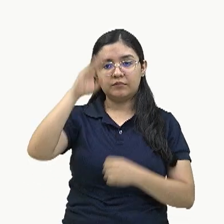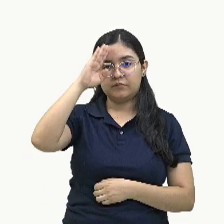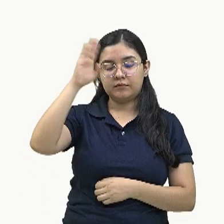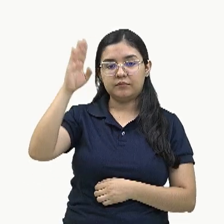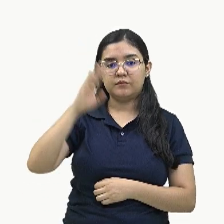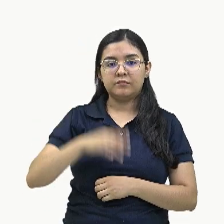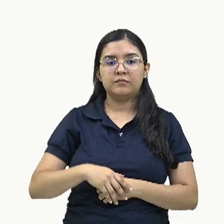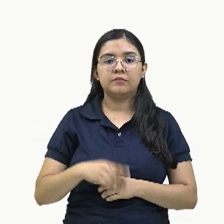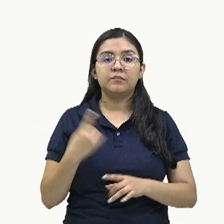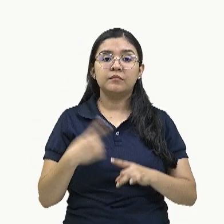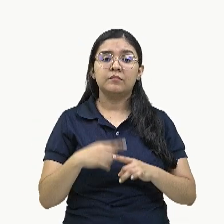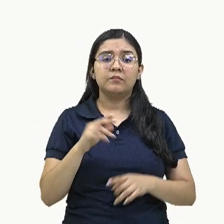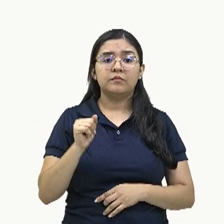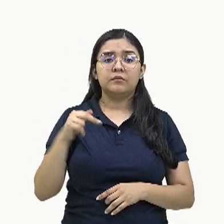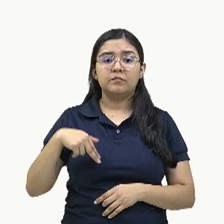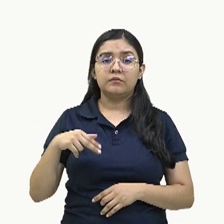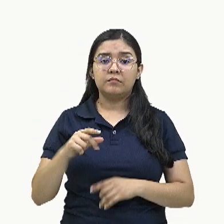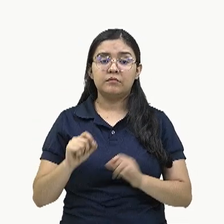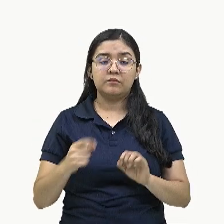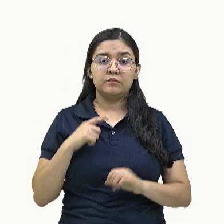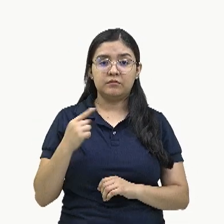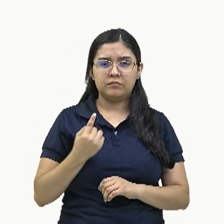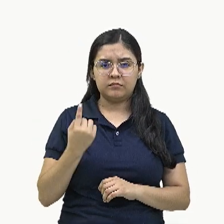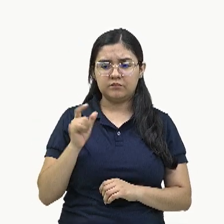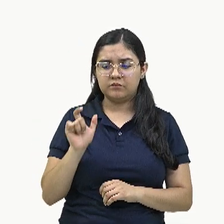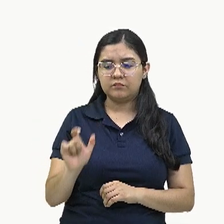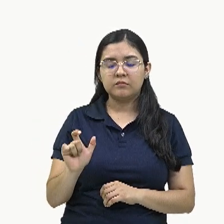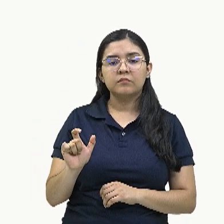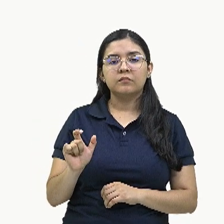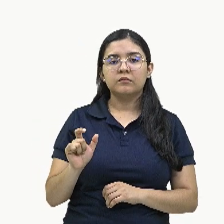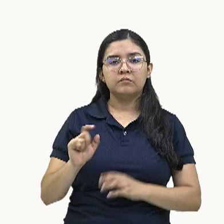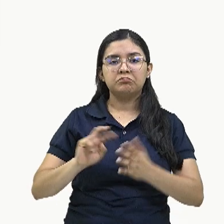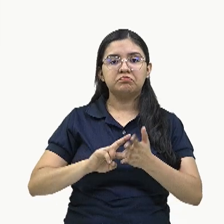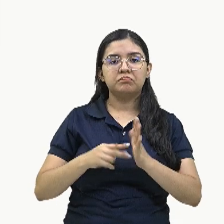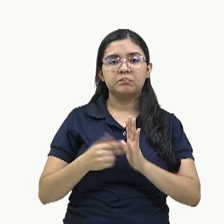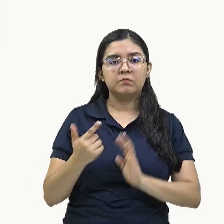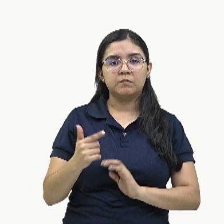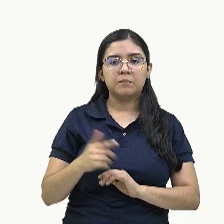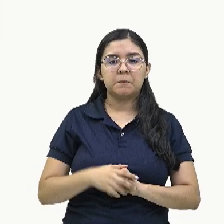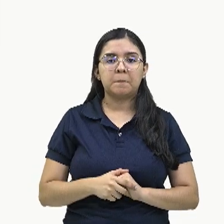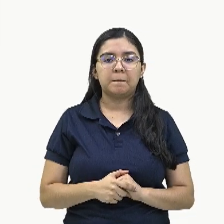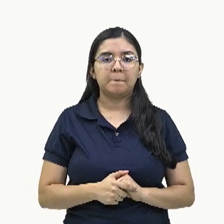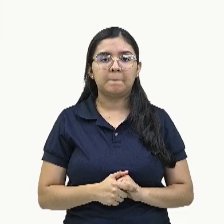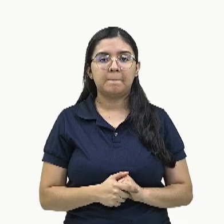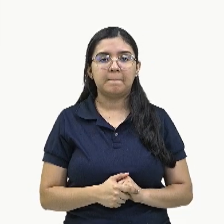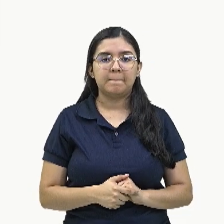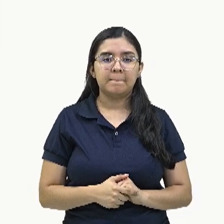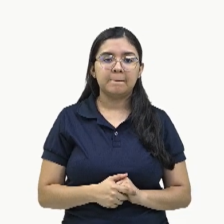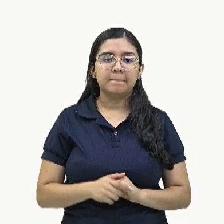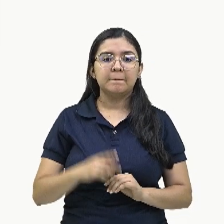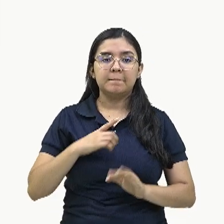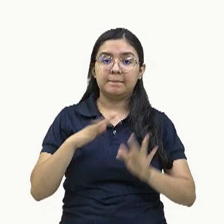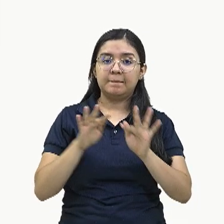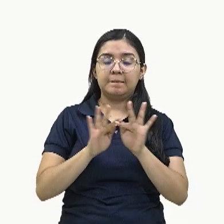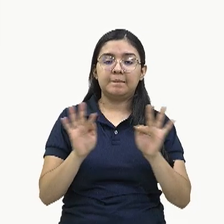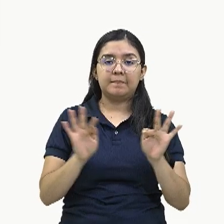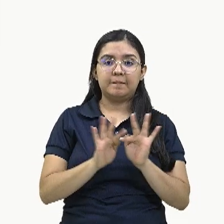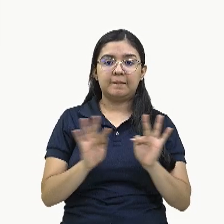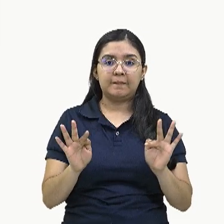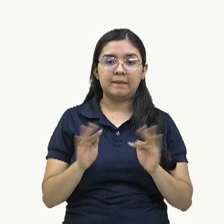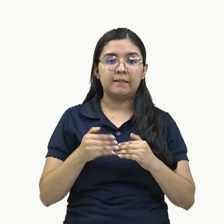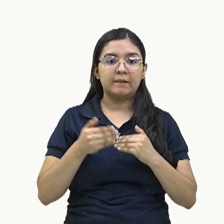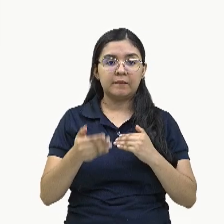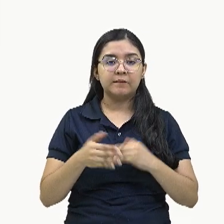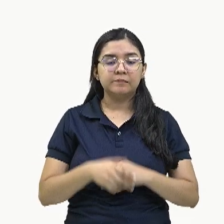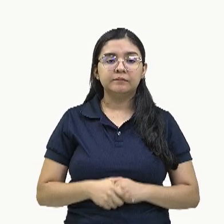can sozinho, se eu dissesse anyone can rich and famous, não faz sentido nenhum, tá? Na frase